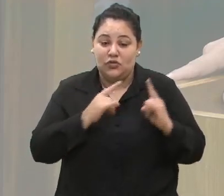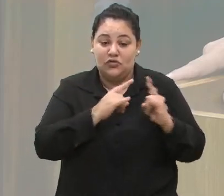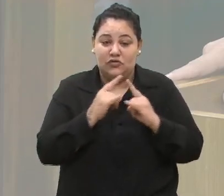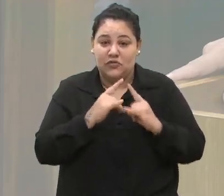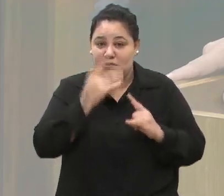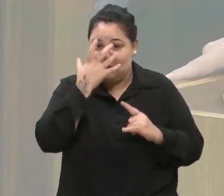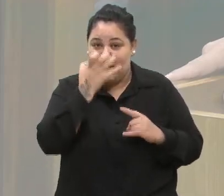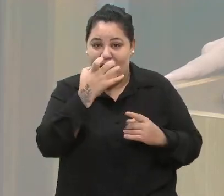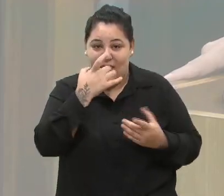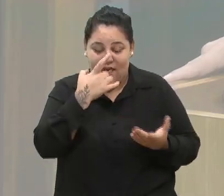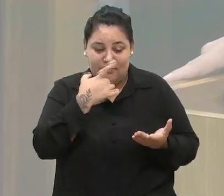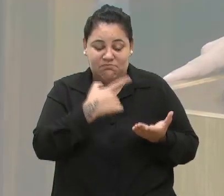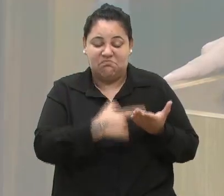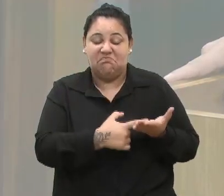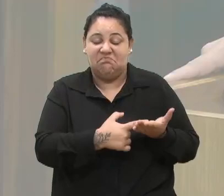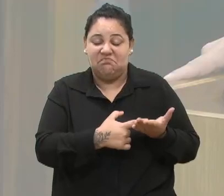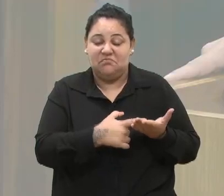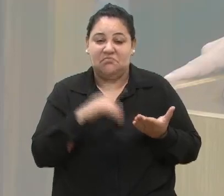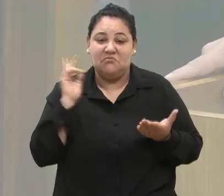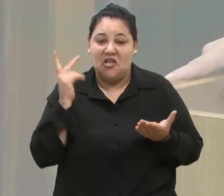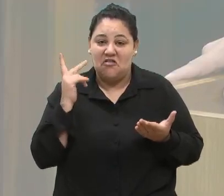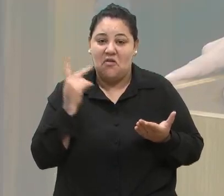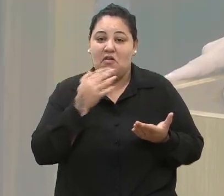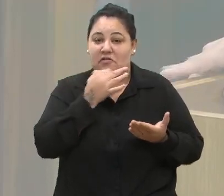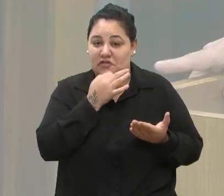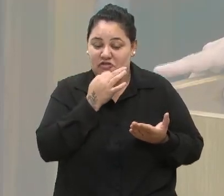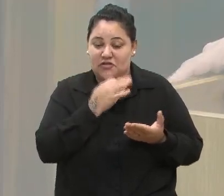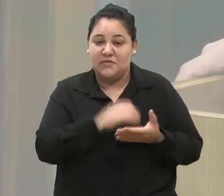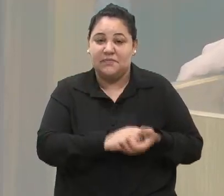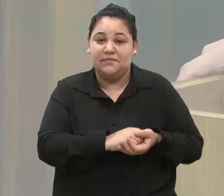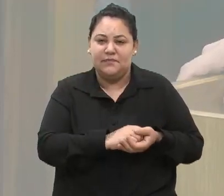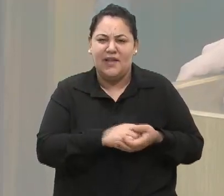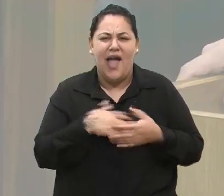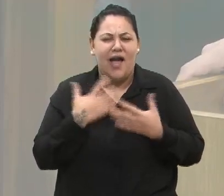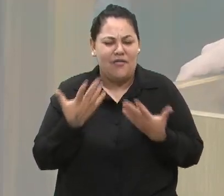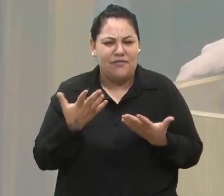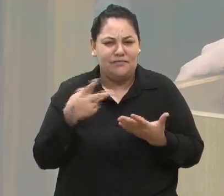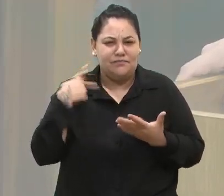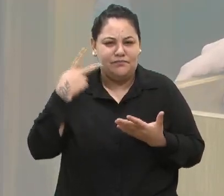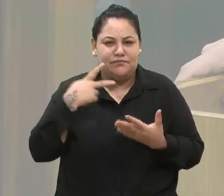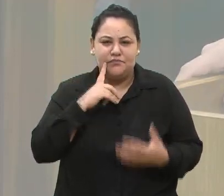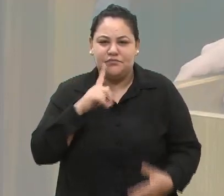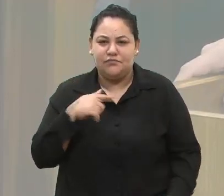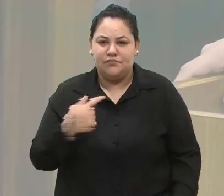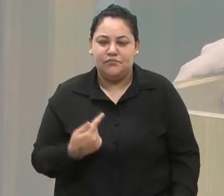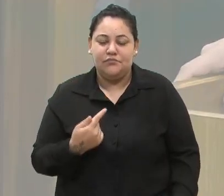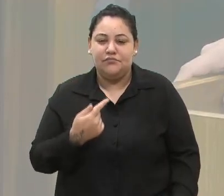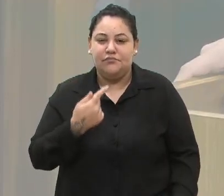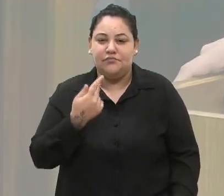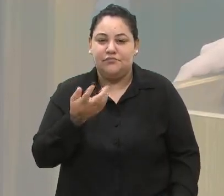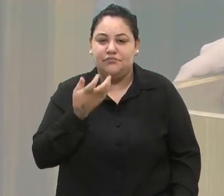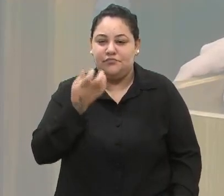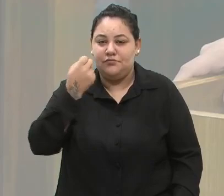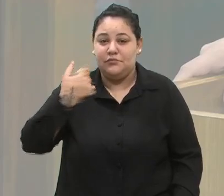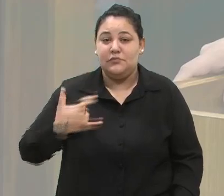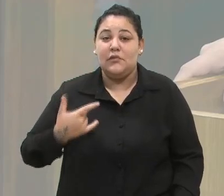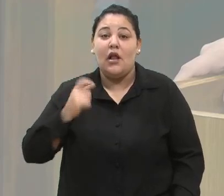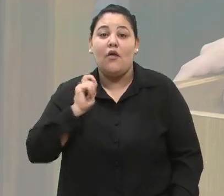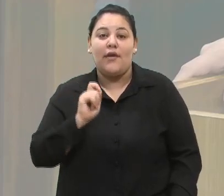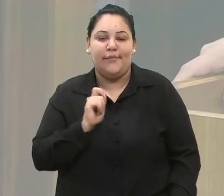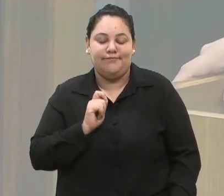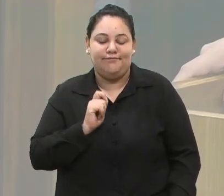com a história da nossa cidade. Agora, vereadora Gladys, eu quero dizer que a minha